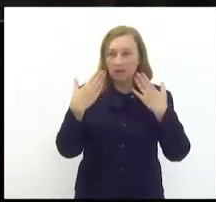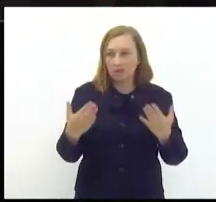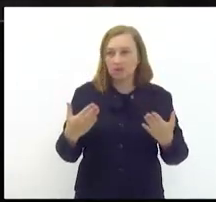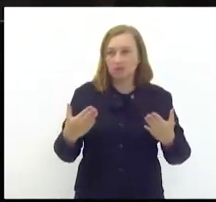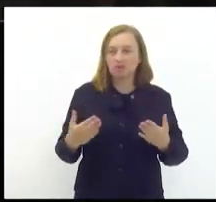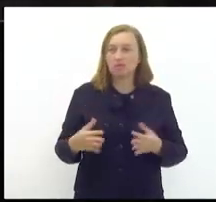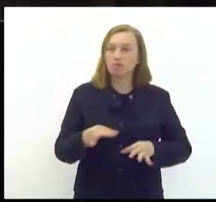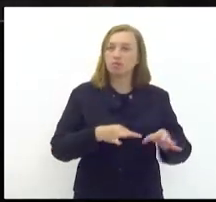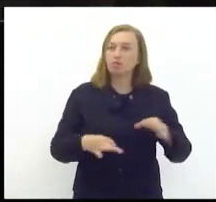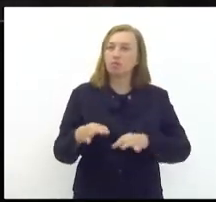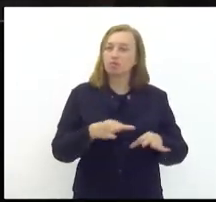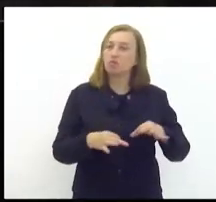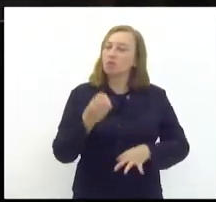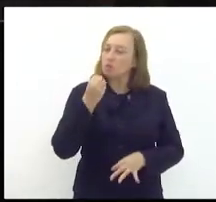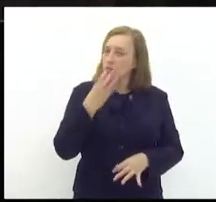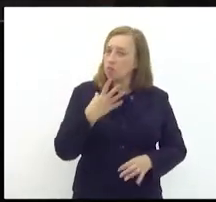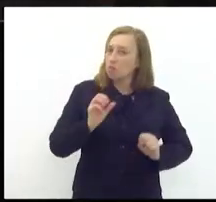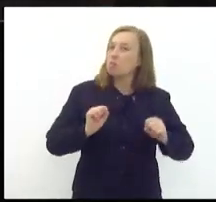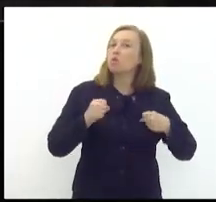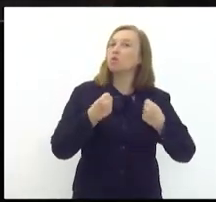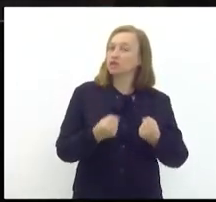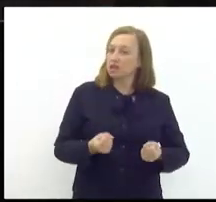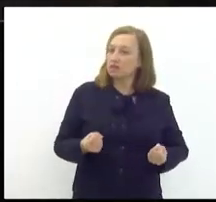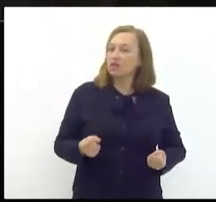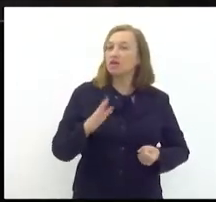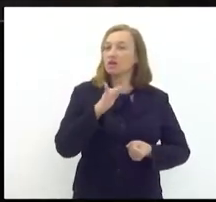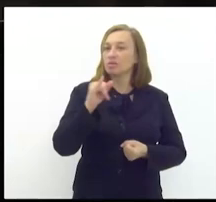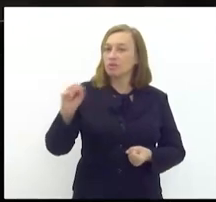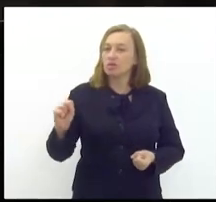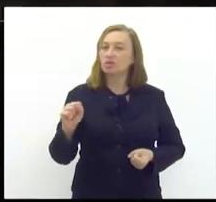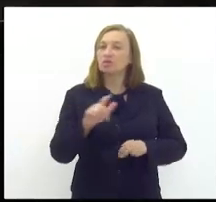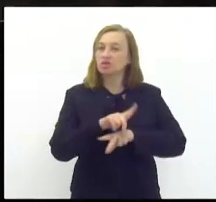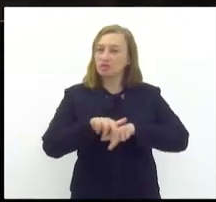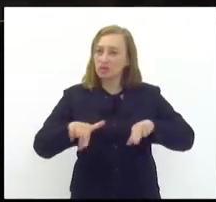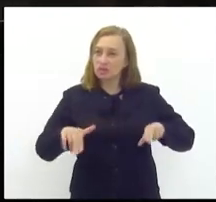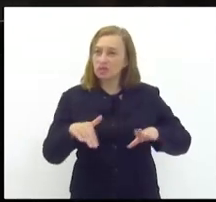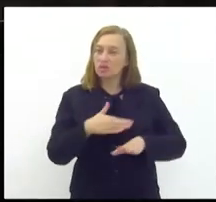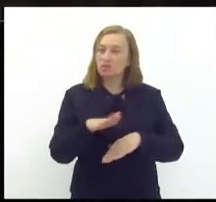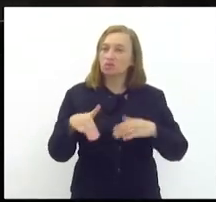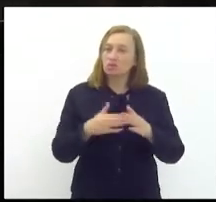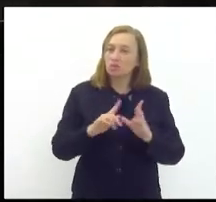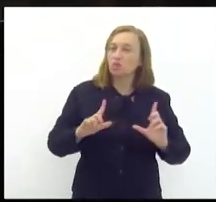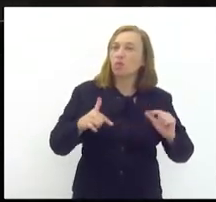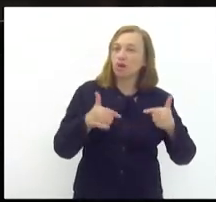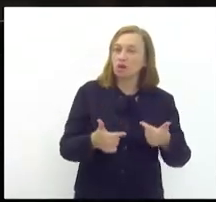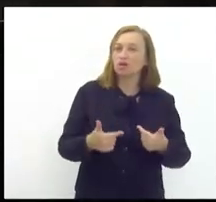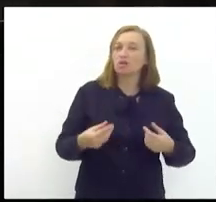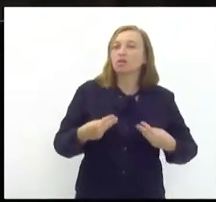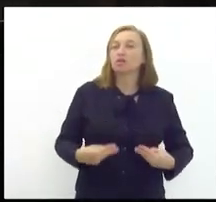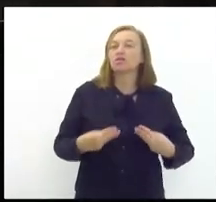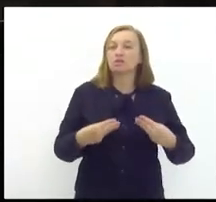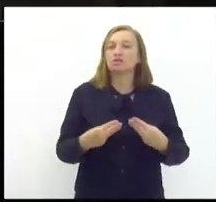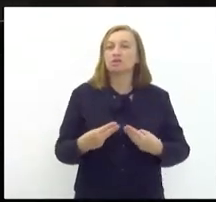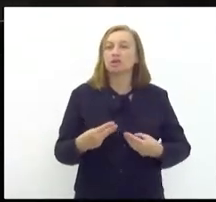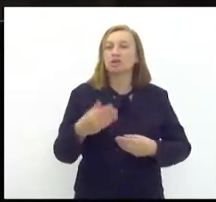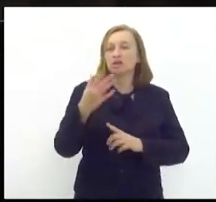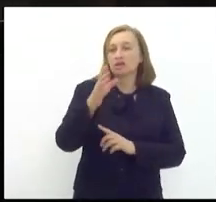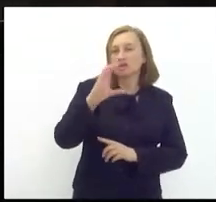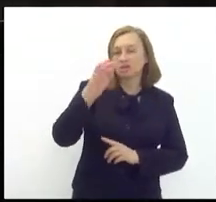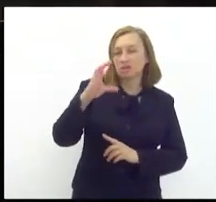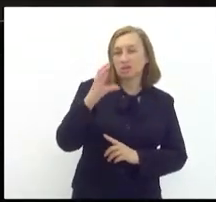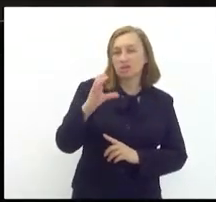um programa robusto que defenda a biodiversidade com todas as ações que o ministério de ciência e tecnologia